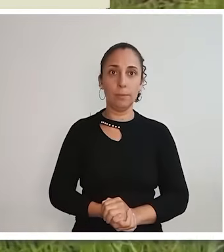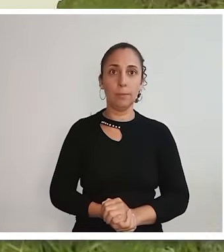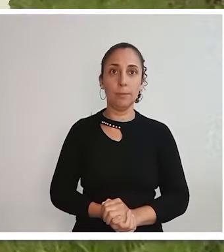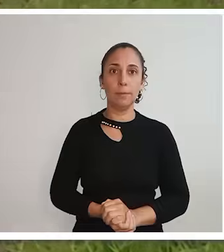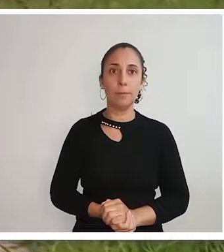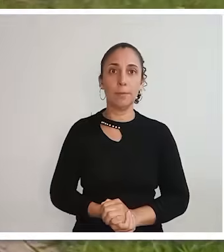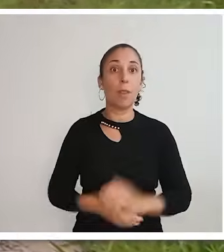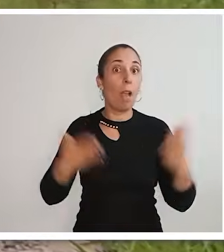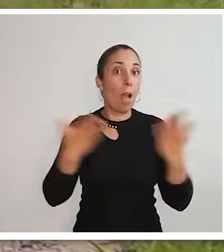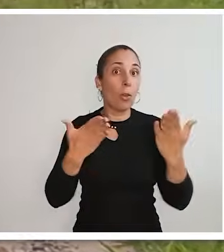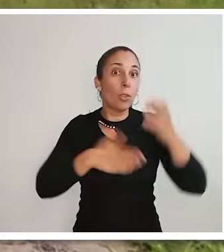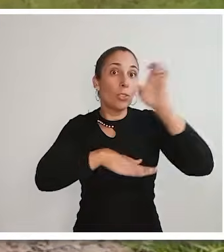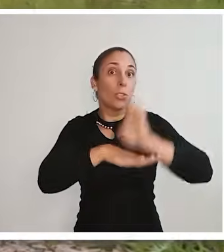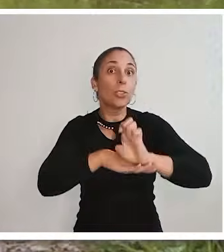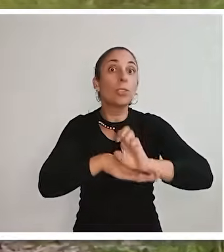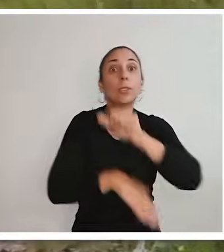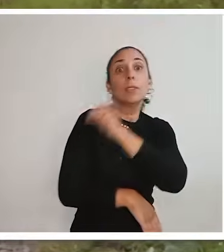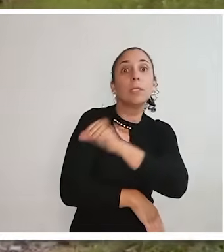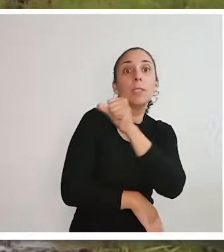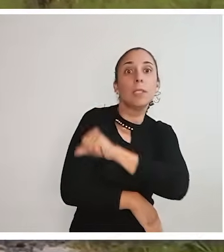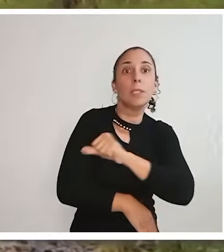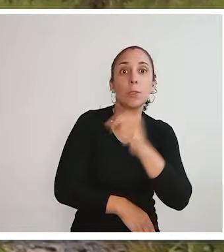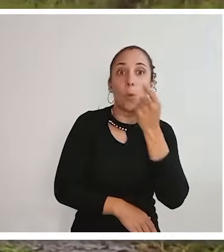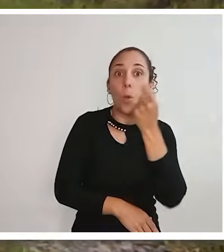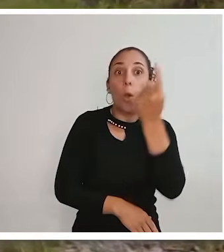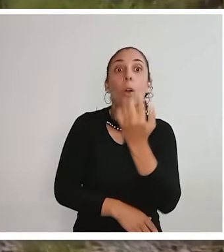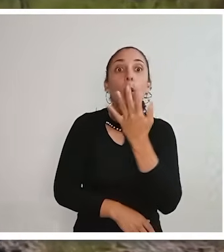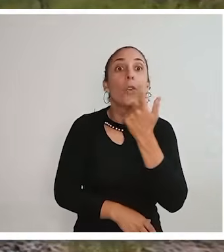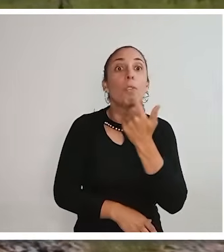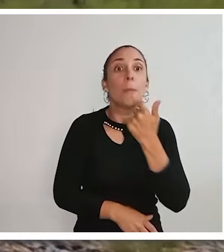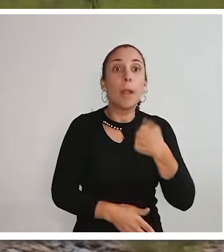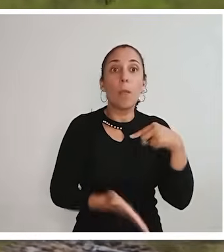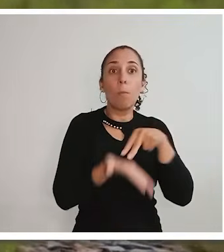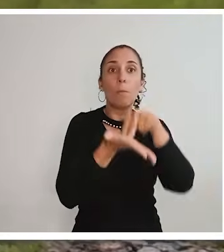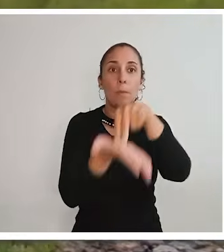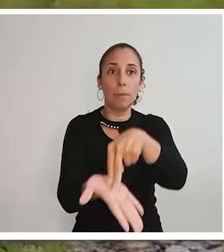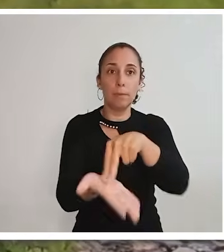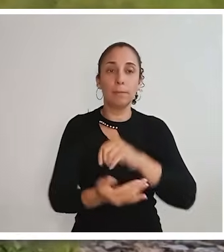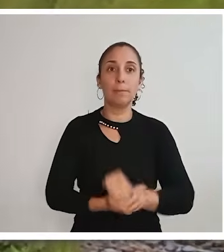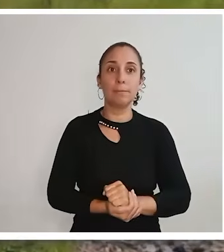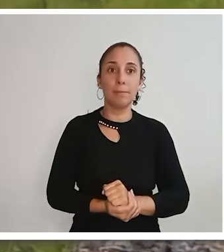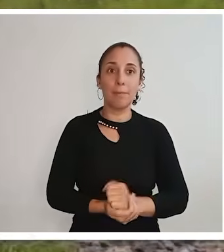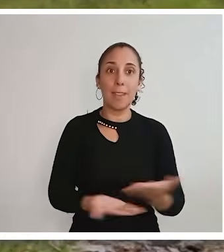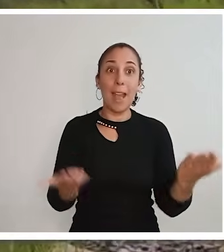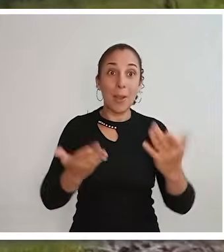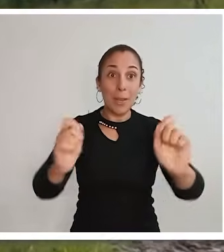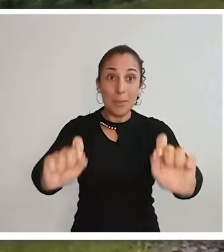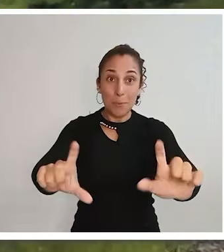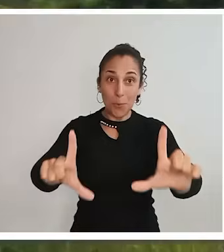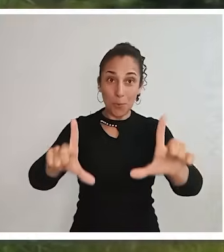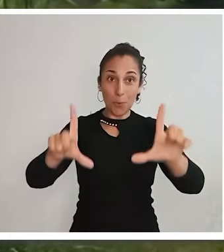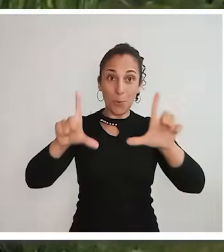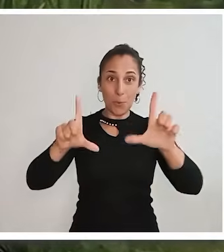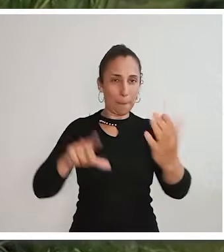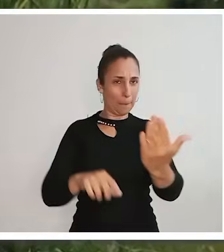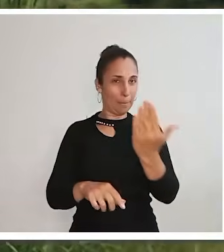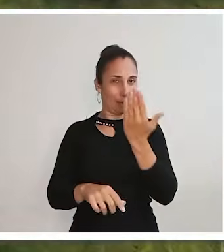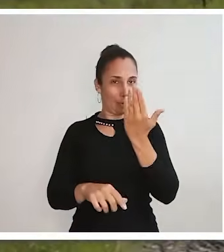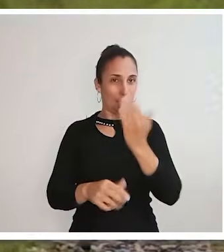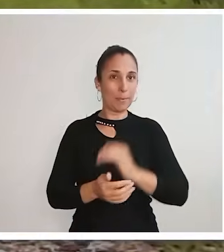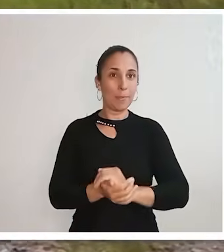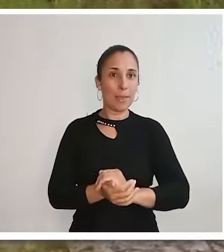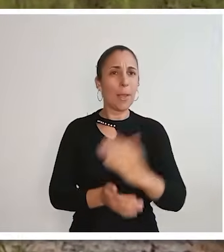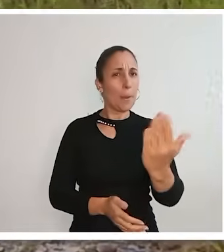Gerais. Agora o estado do Rio. Bota o pininho vermelho aí, o ponto onde eu estou. Agora vamos lá. Aproxima um